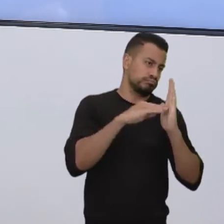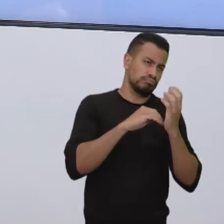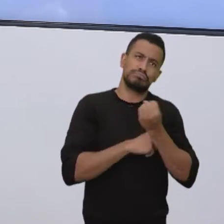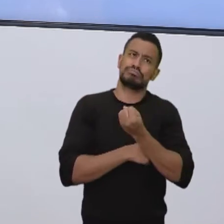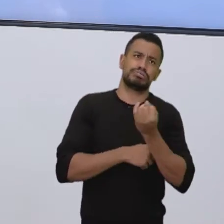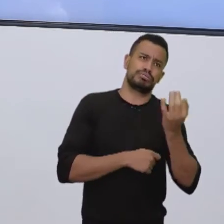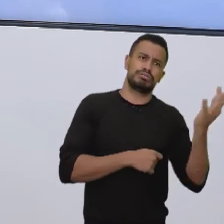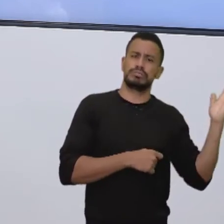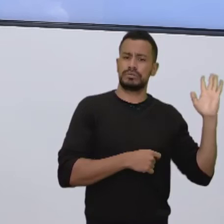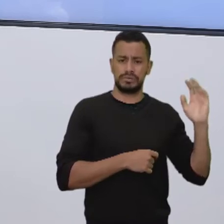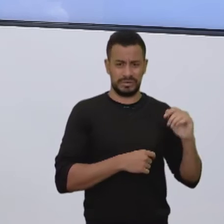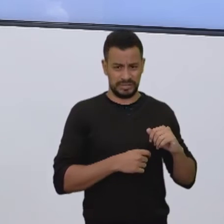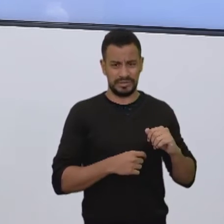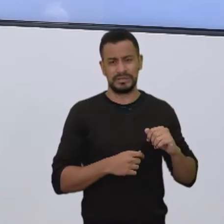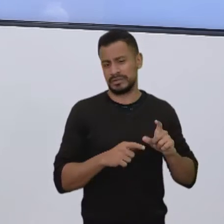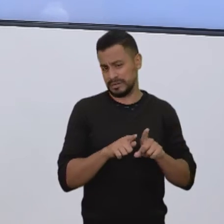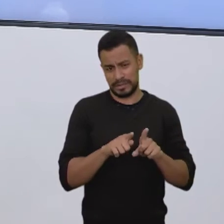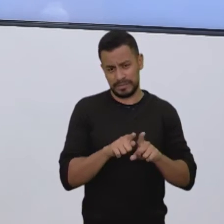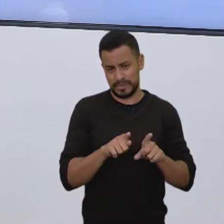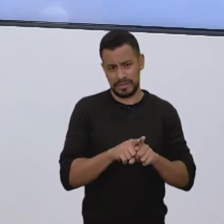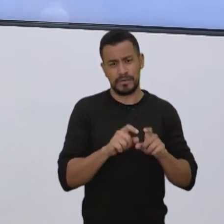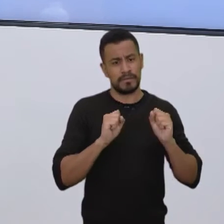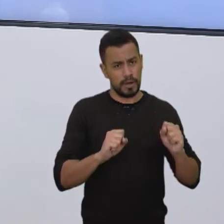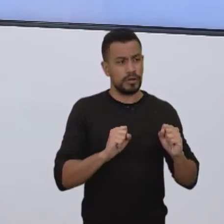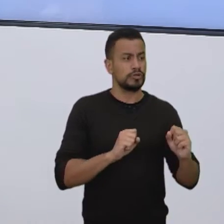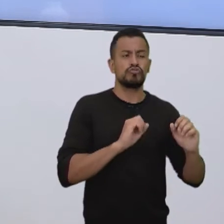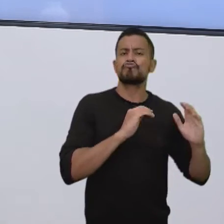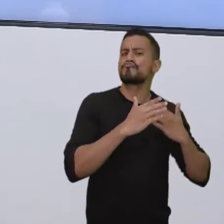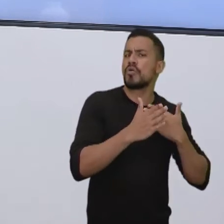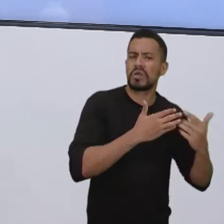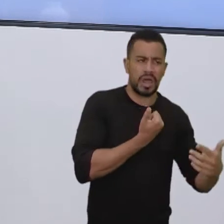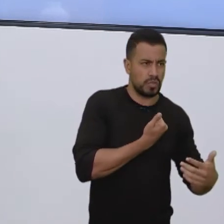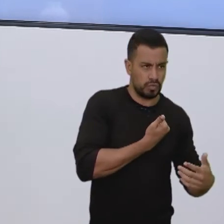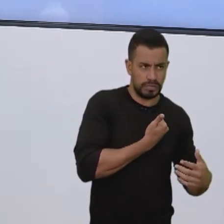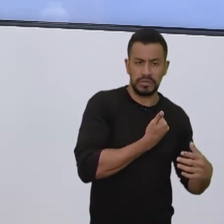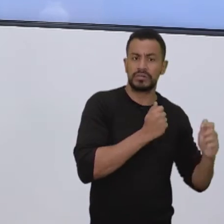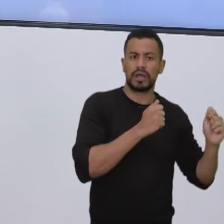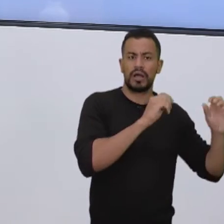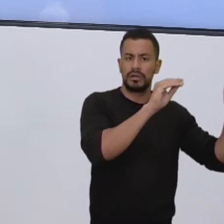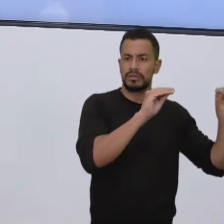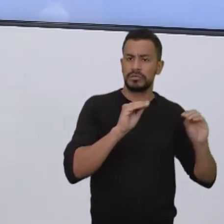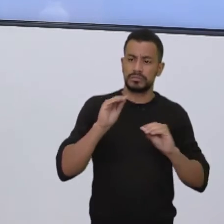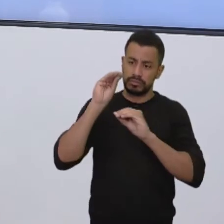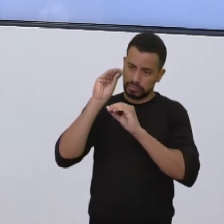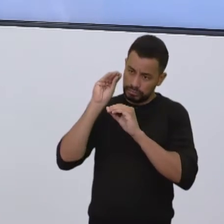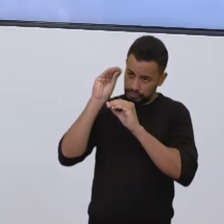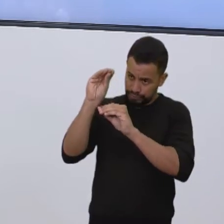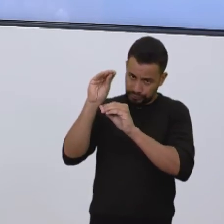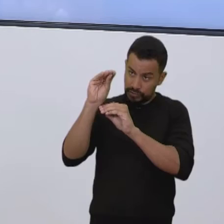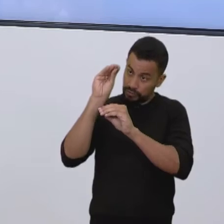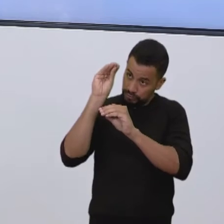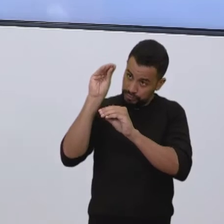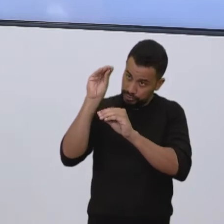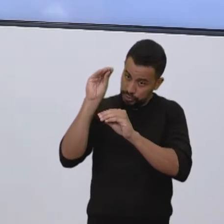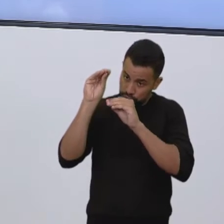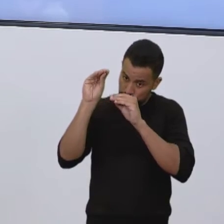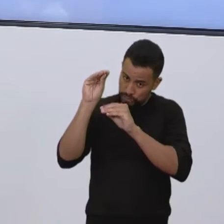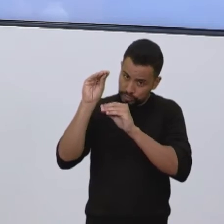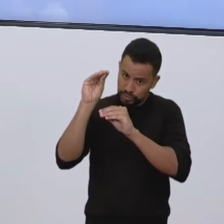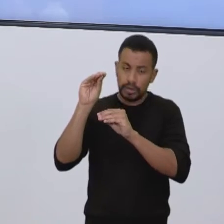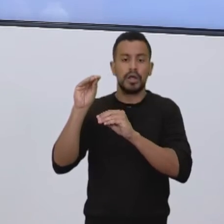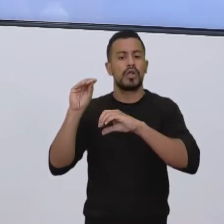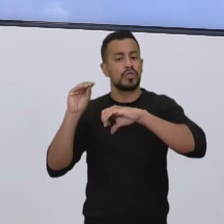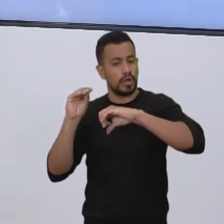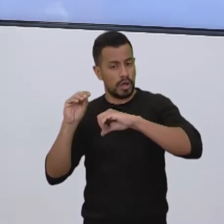pode ser também dízima periódica, estou pensando só na simples por enquanto, coloco o número que repete em cima e um número 9 embaixo, se for